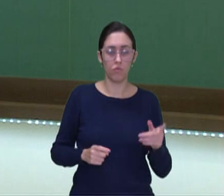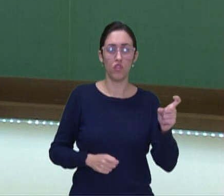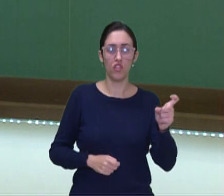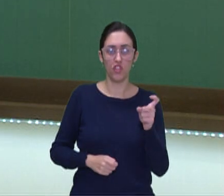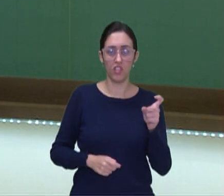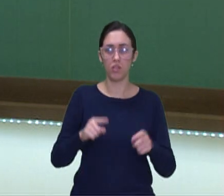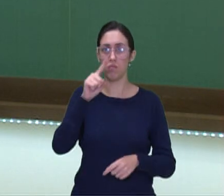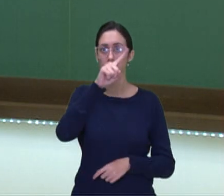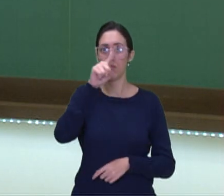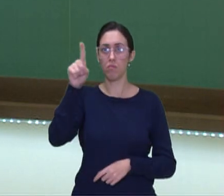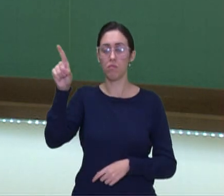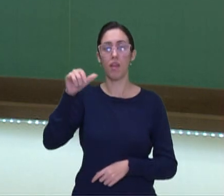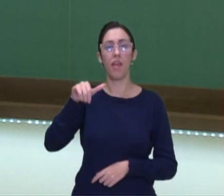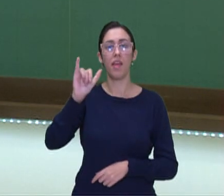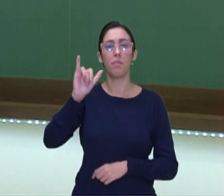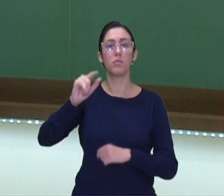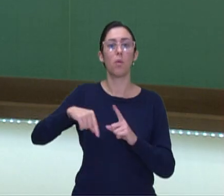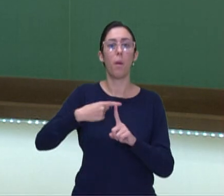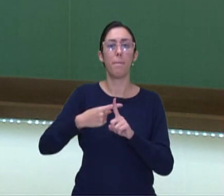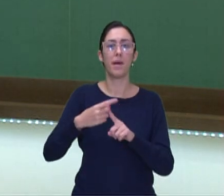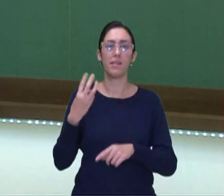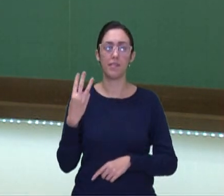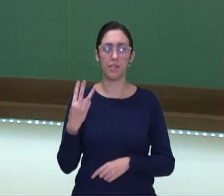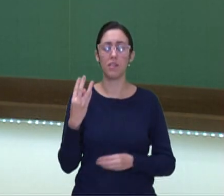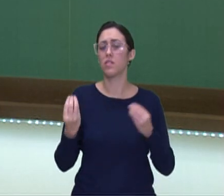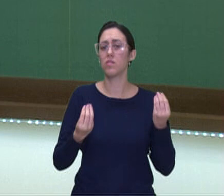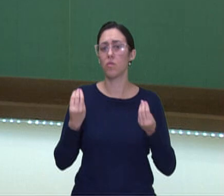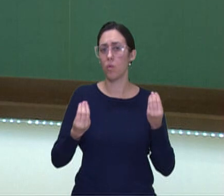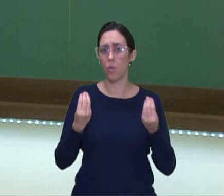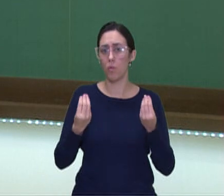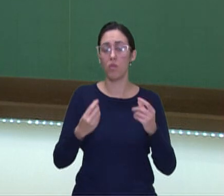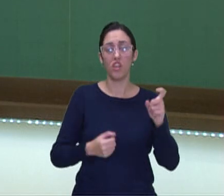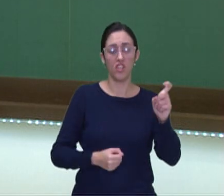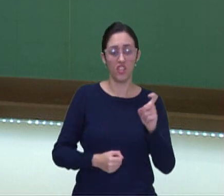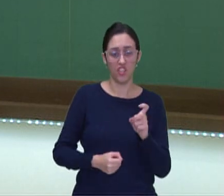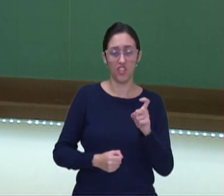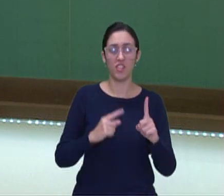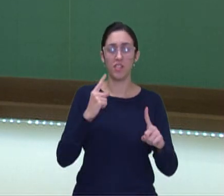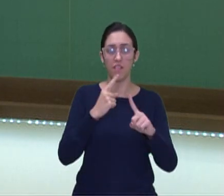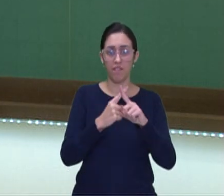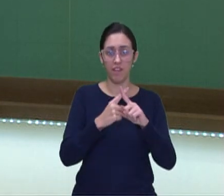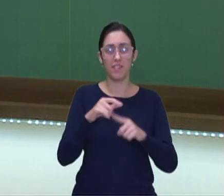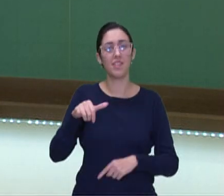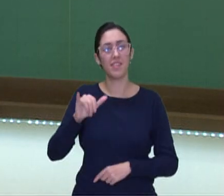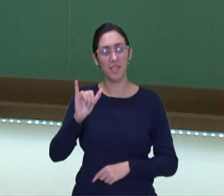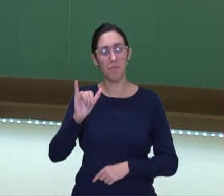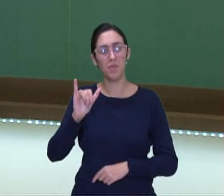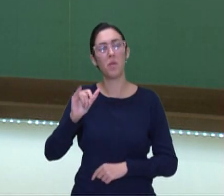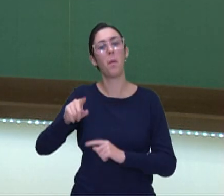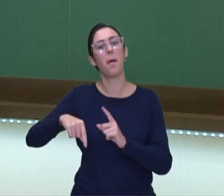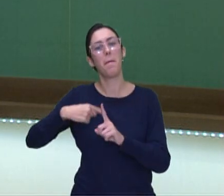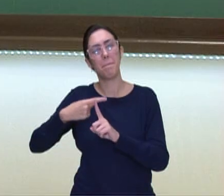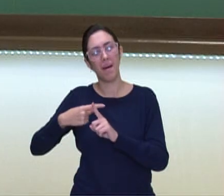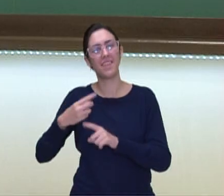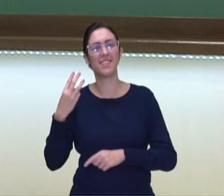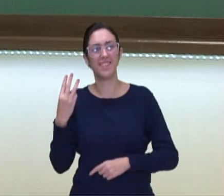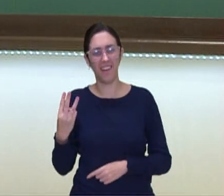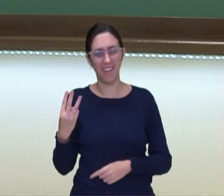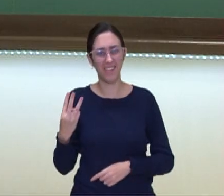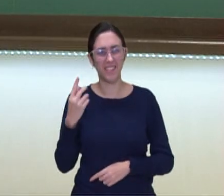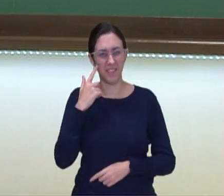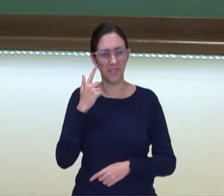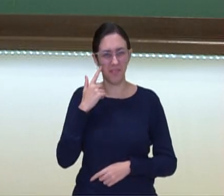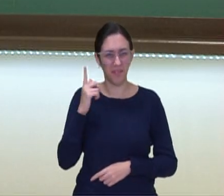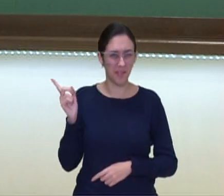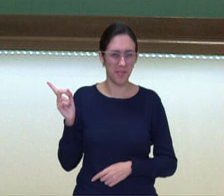é y mais 3. Então vai ficar como? Vai ficar x vezes y mais 3. Ok?